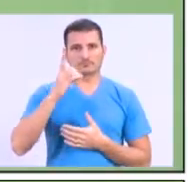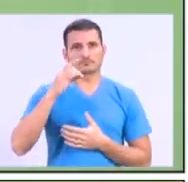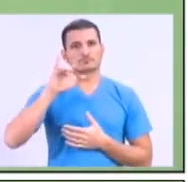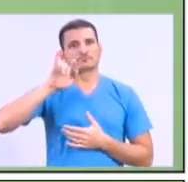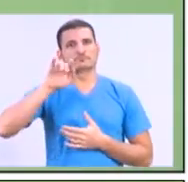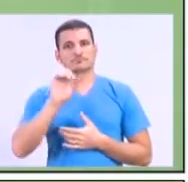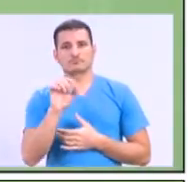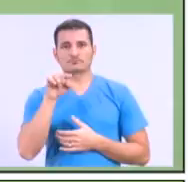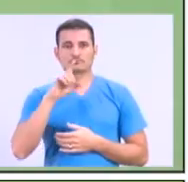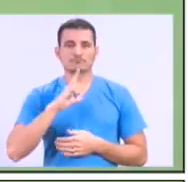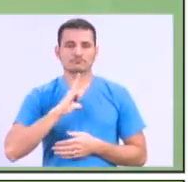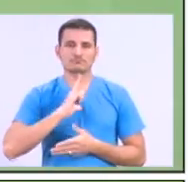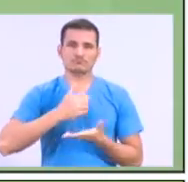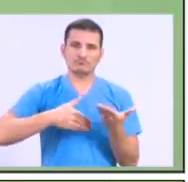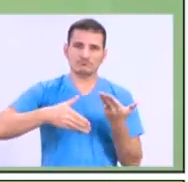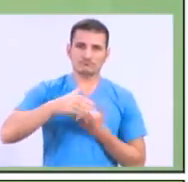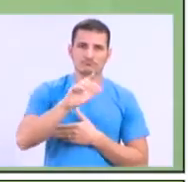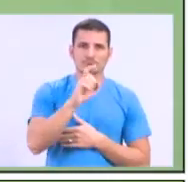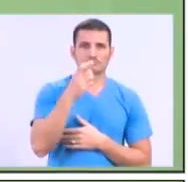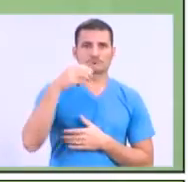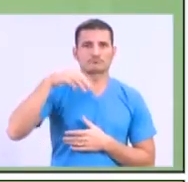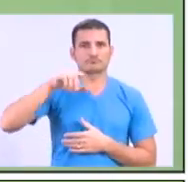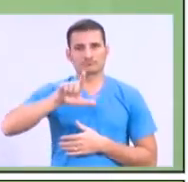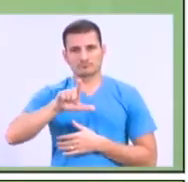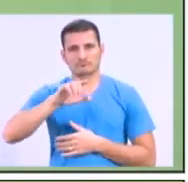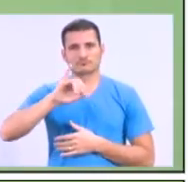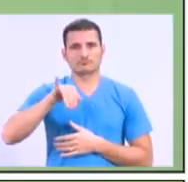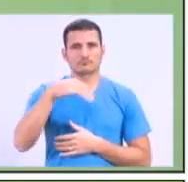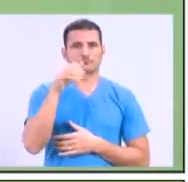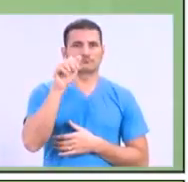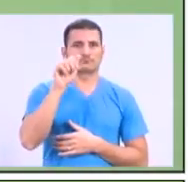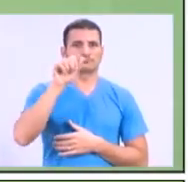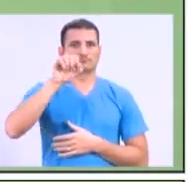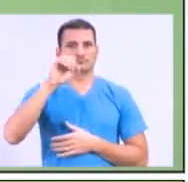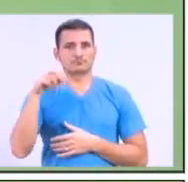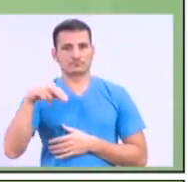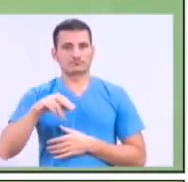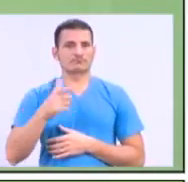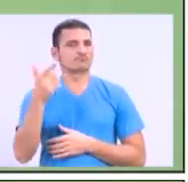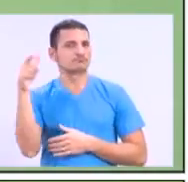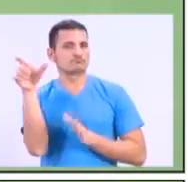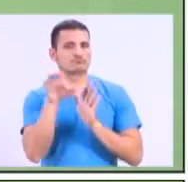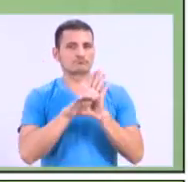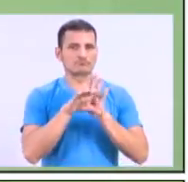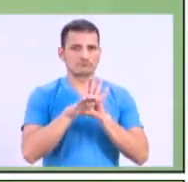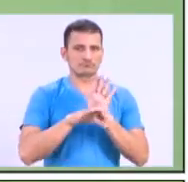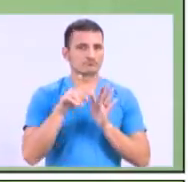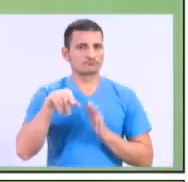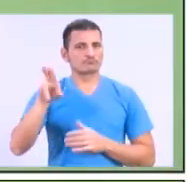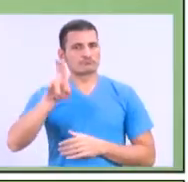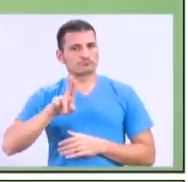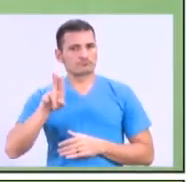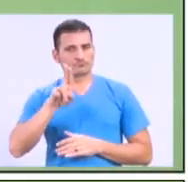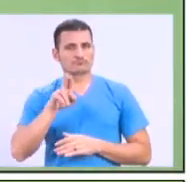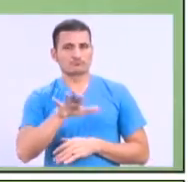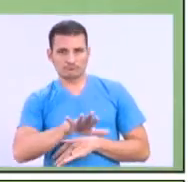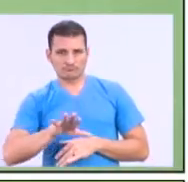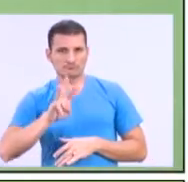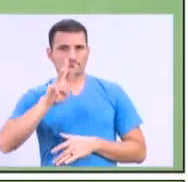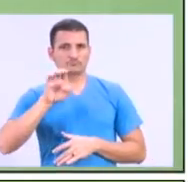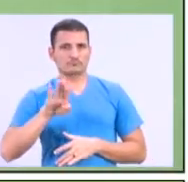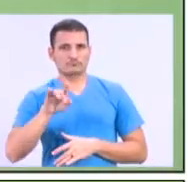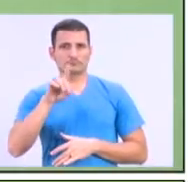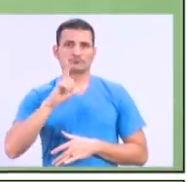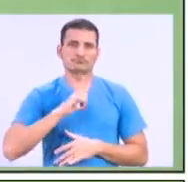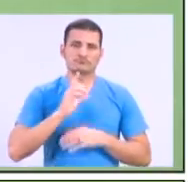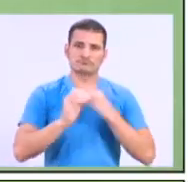interações via XML, JSON, entre outros conceitos que são utilizados no ambiente web. Você tem a questão